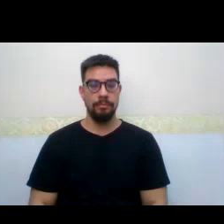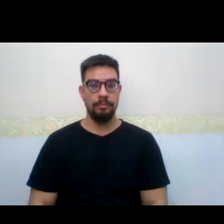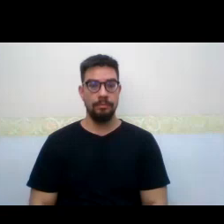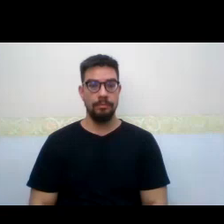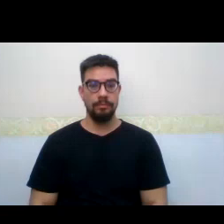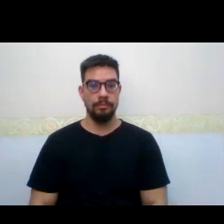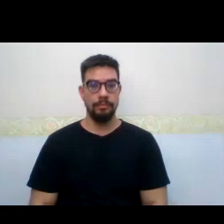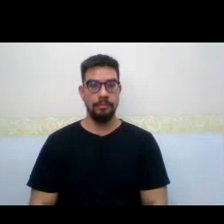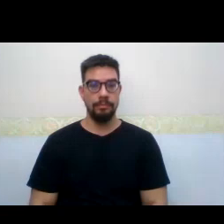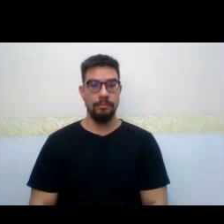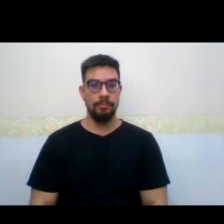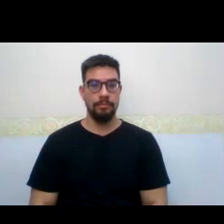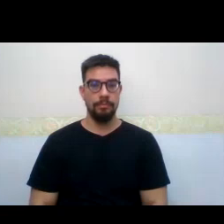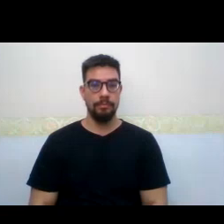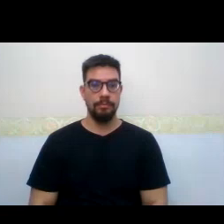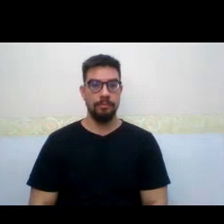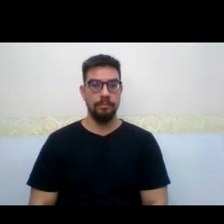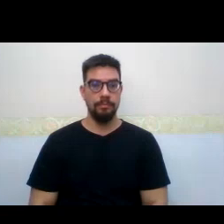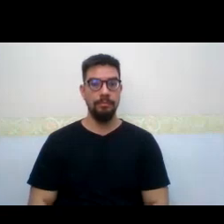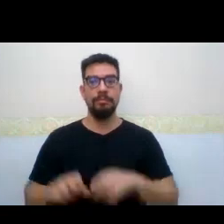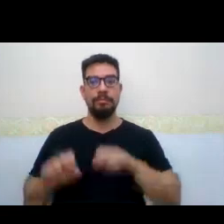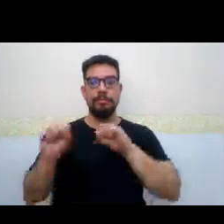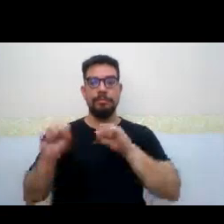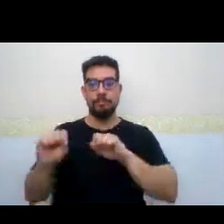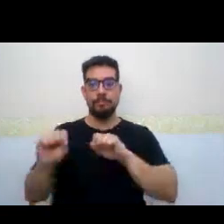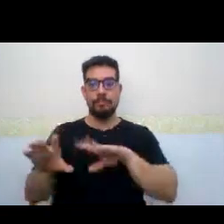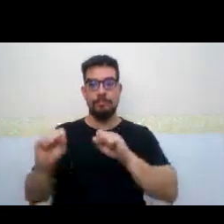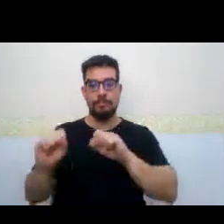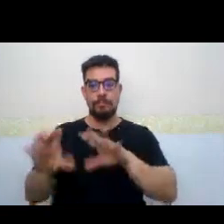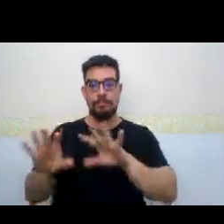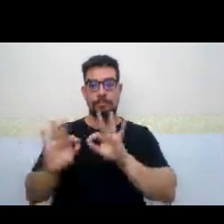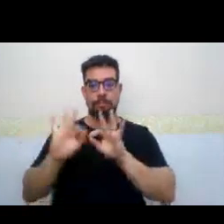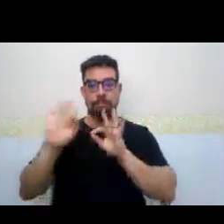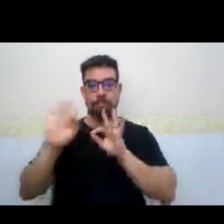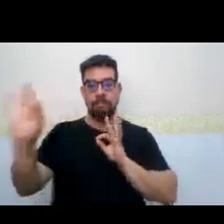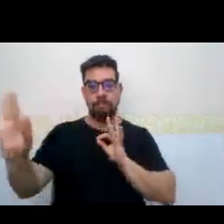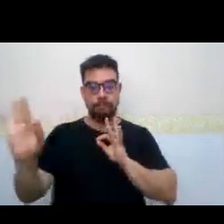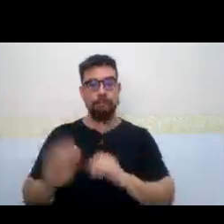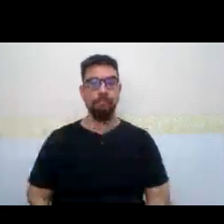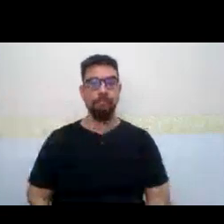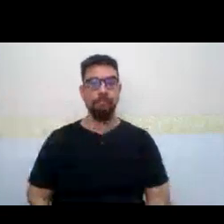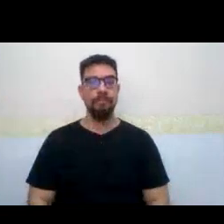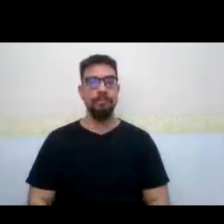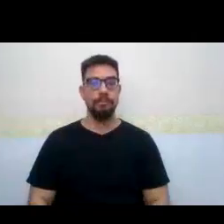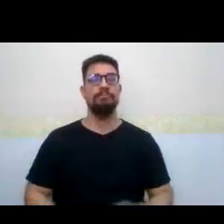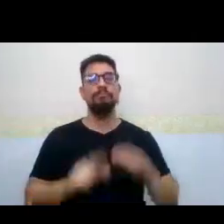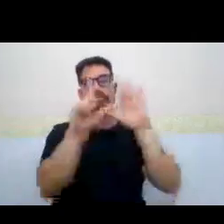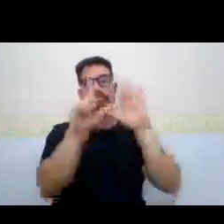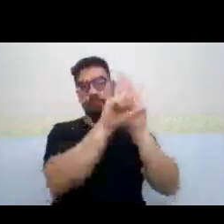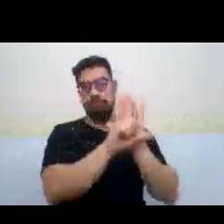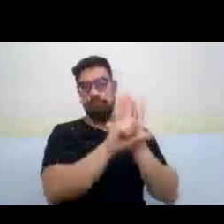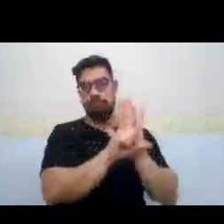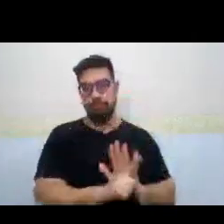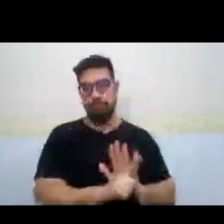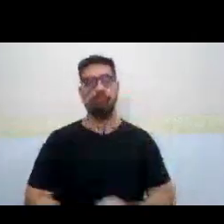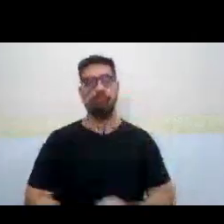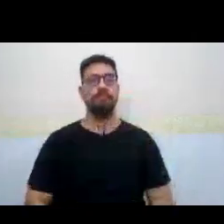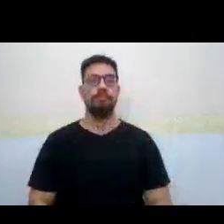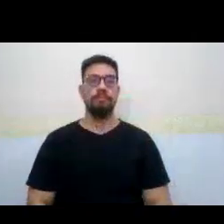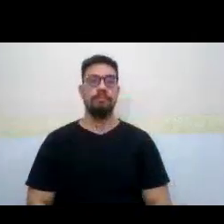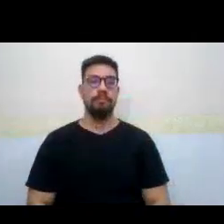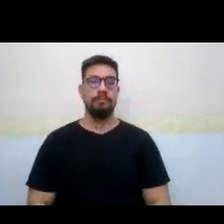Pronto. Educação à distância. Aí tem toda a legislação, cursos